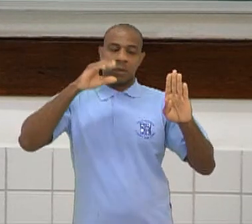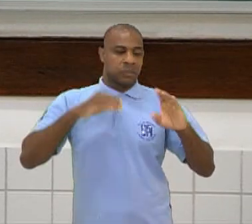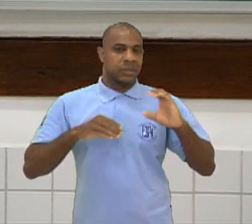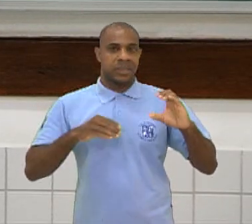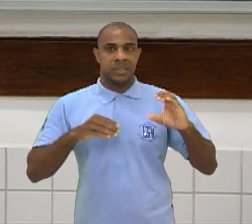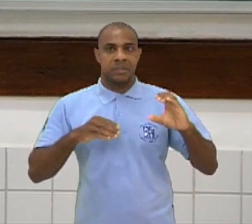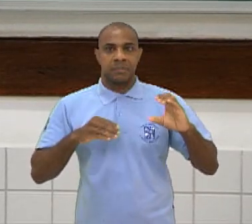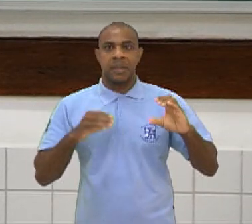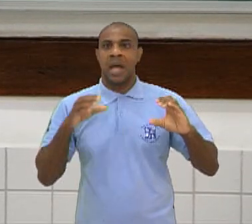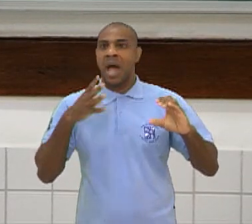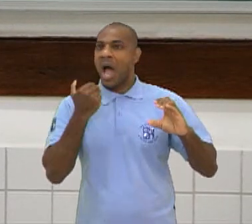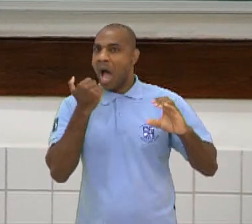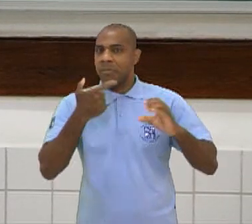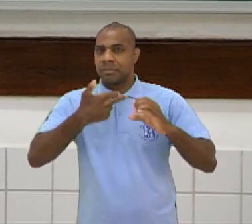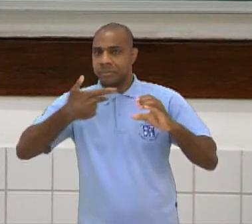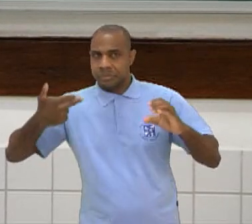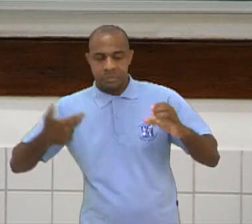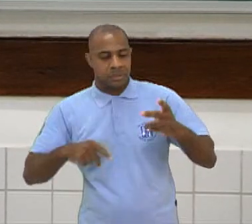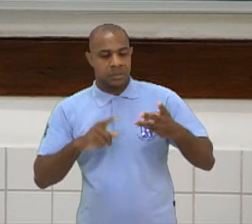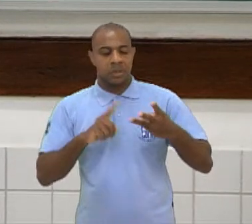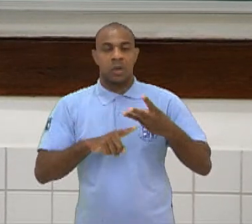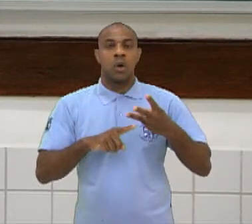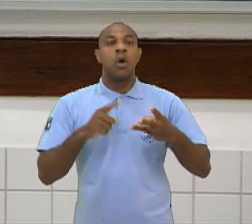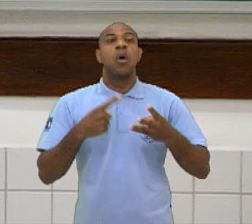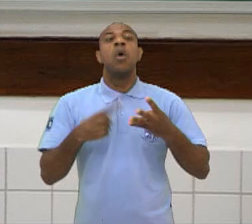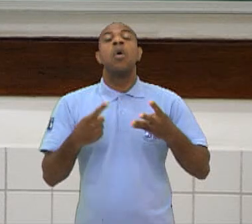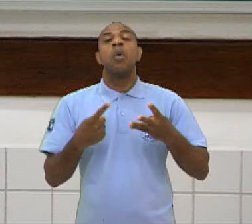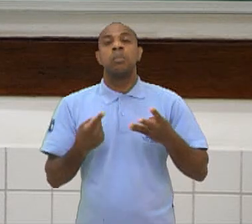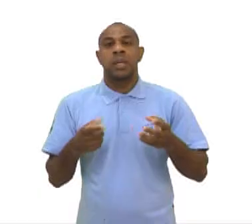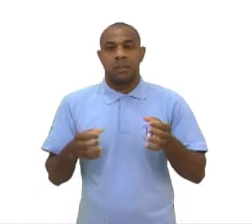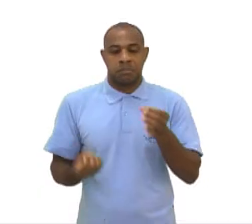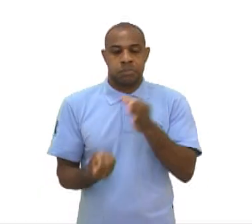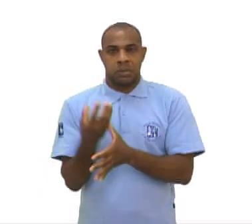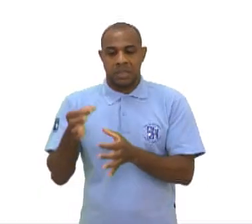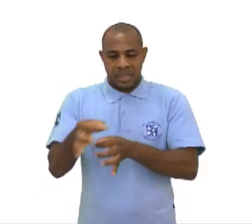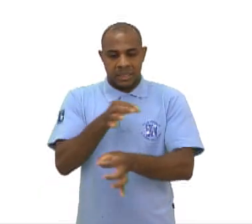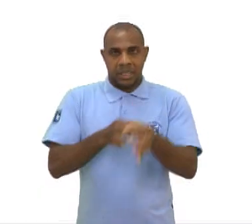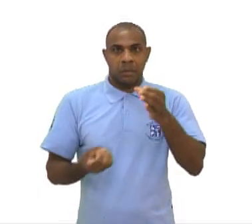pela cadeia alimentar. Ou letra D, ele é produzido pelas próprias células.